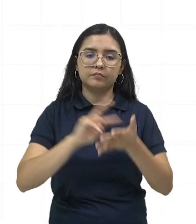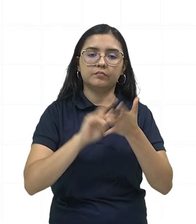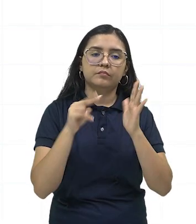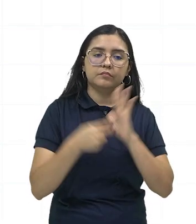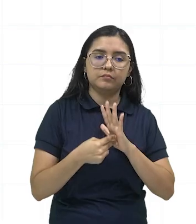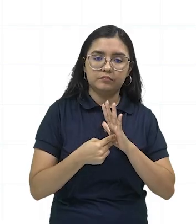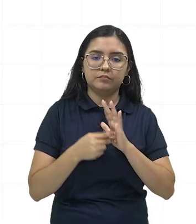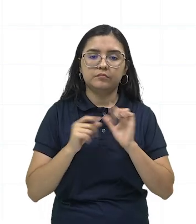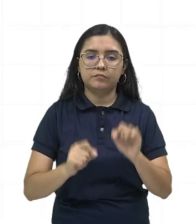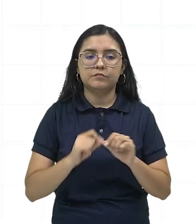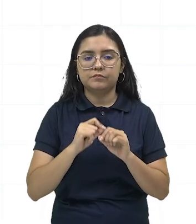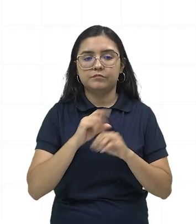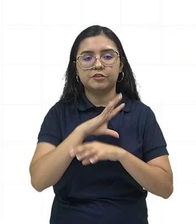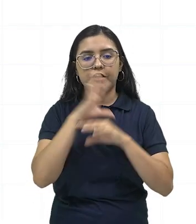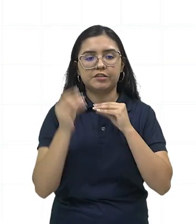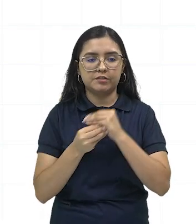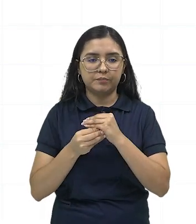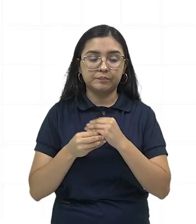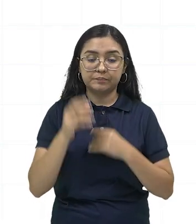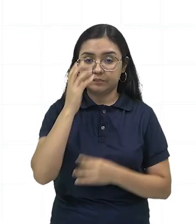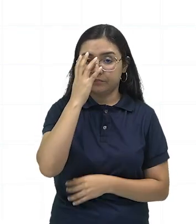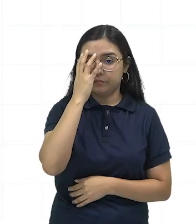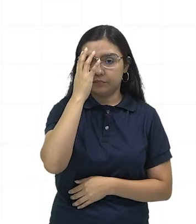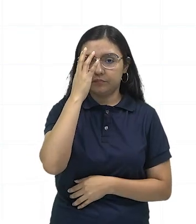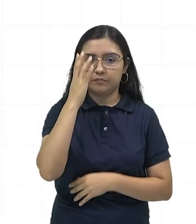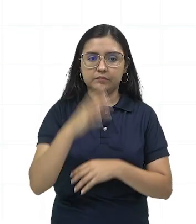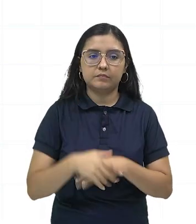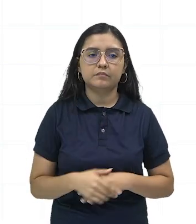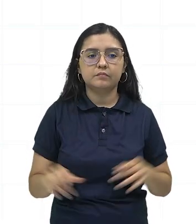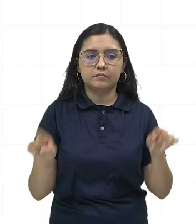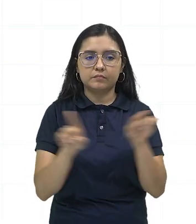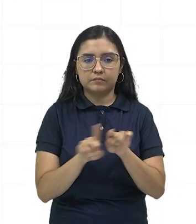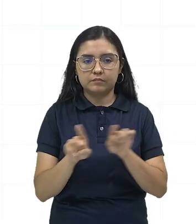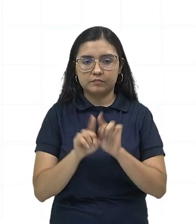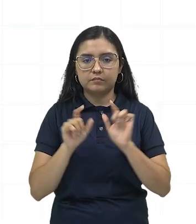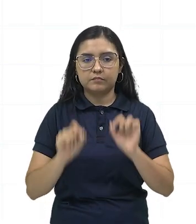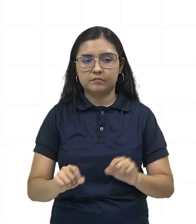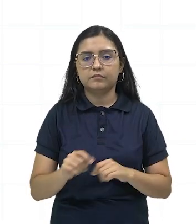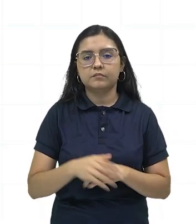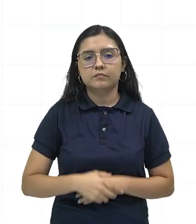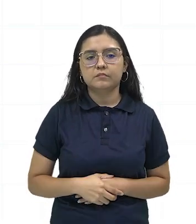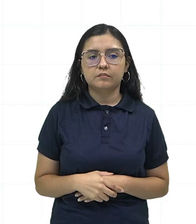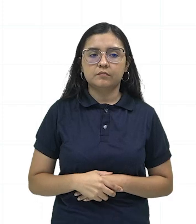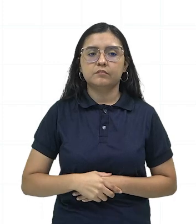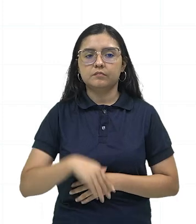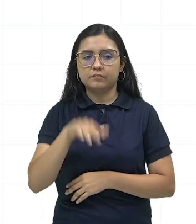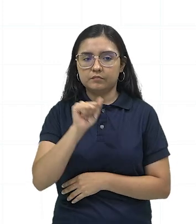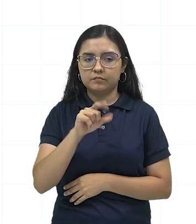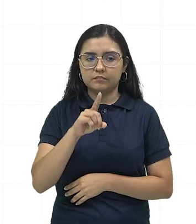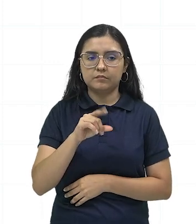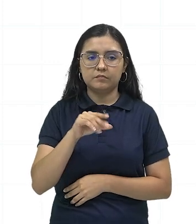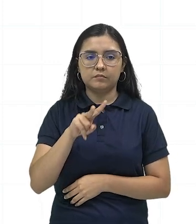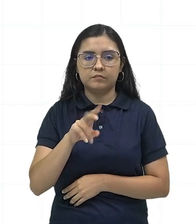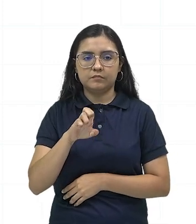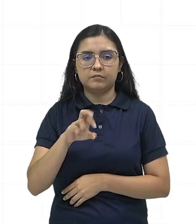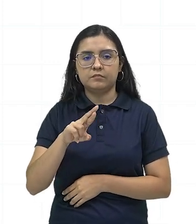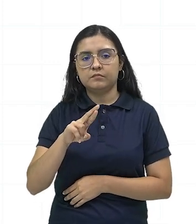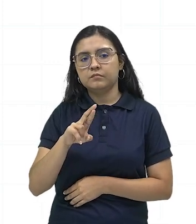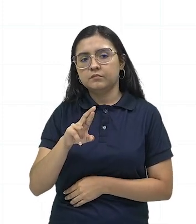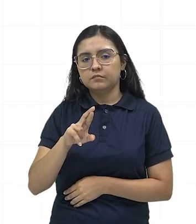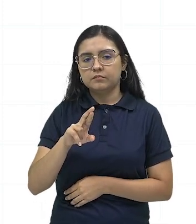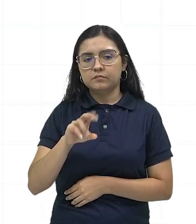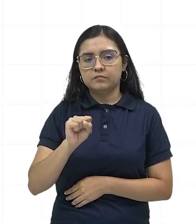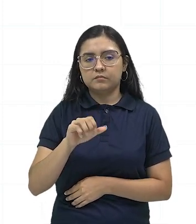sentido de adição. Na sequência, eu tenho as coordenativas, conjunções coordenativas adversativas, que são